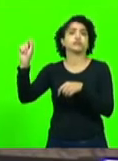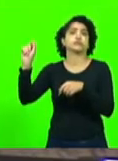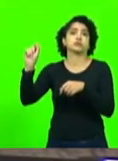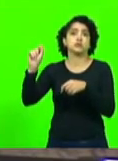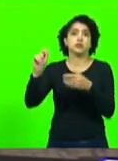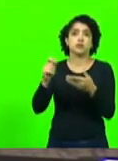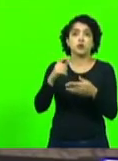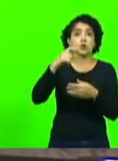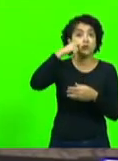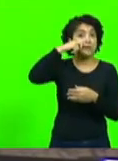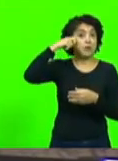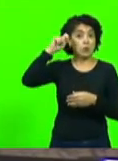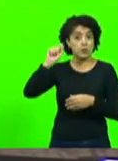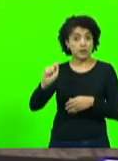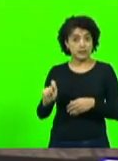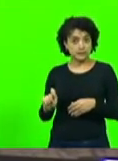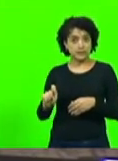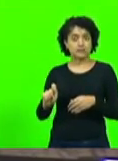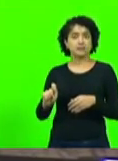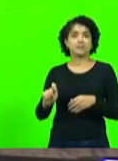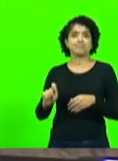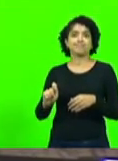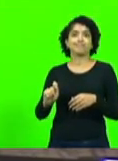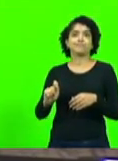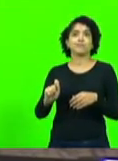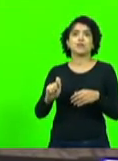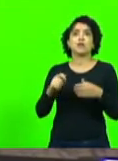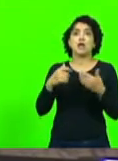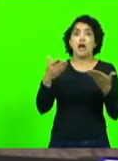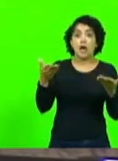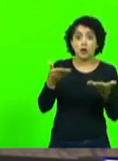Ucrânia, e agora, mais uma vez,